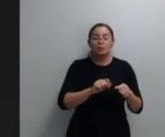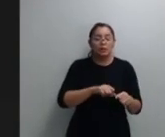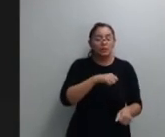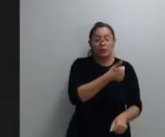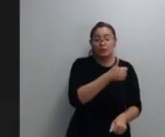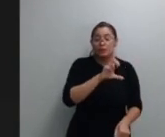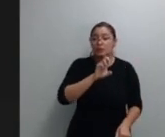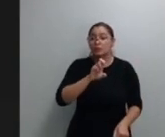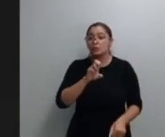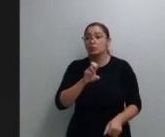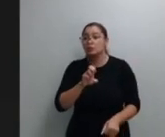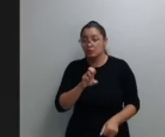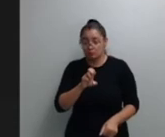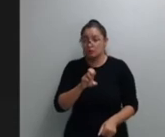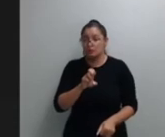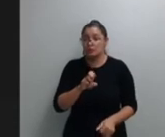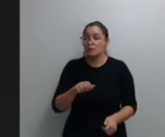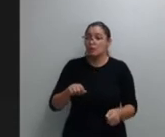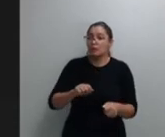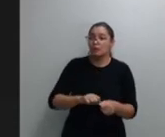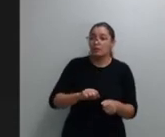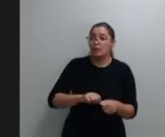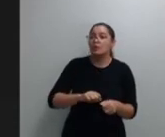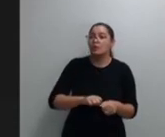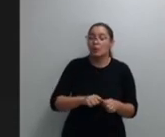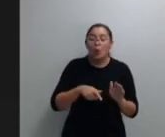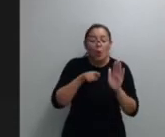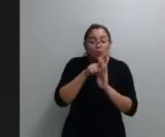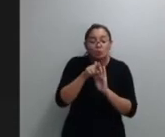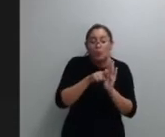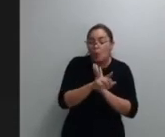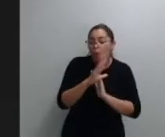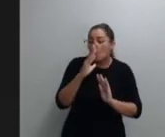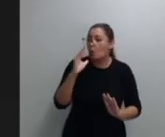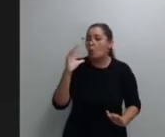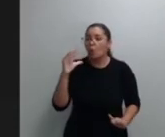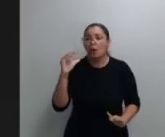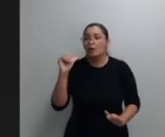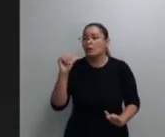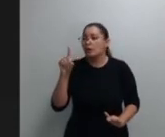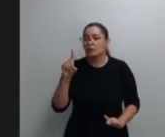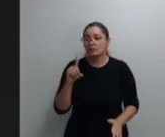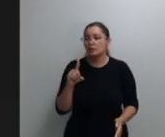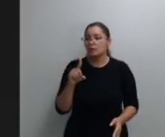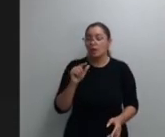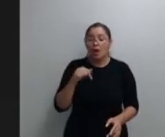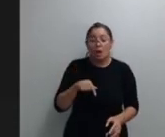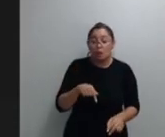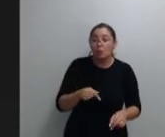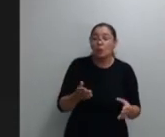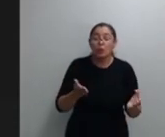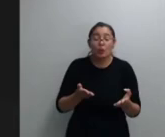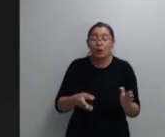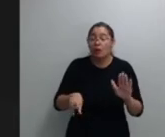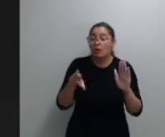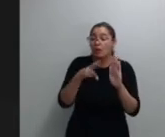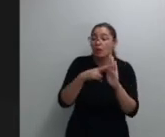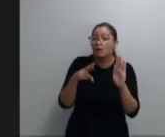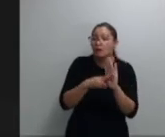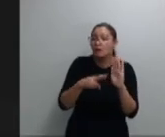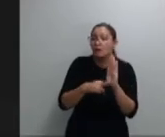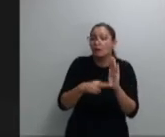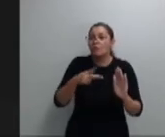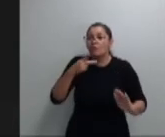posteriormente a sua realização ele deveria ser submetido ao CAD a disciplina ora em vigor diz algo